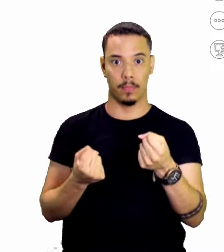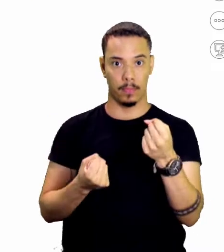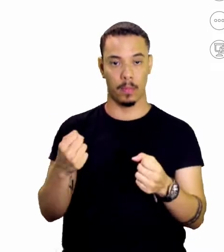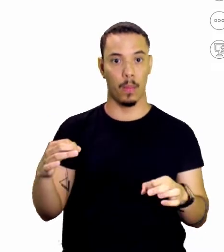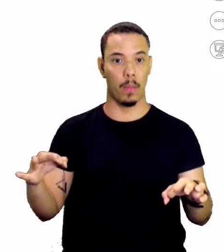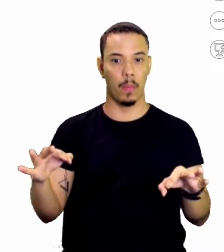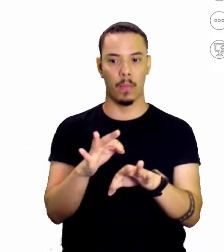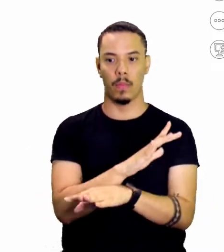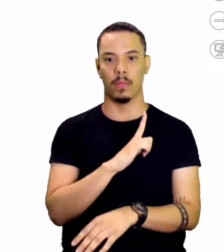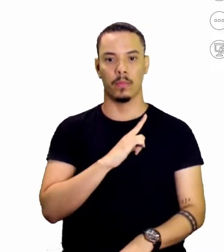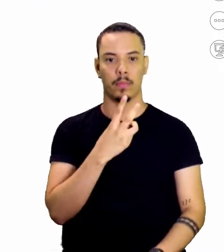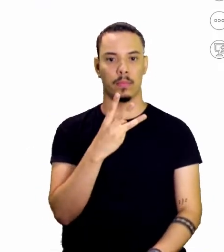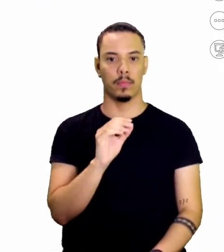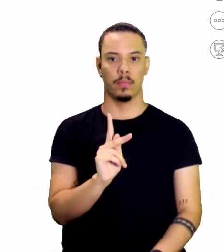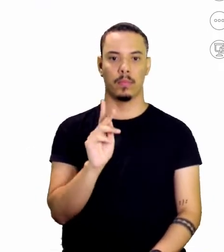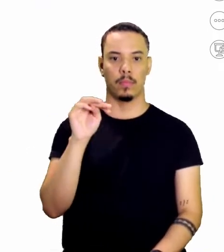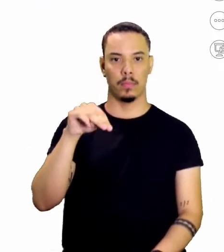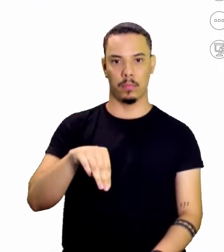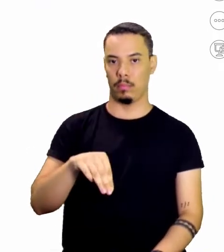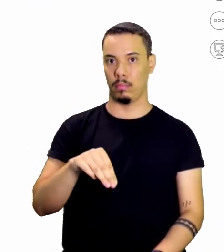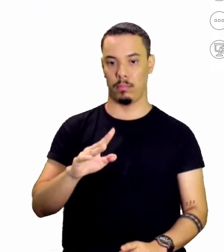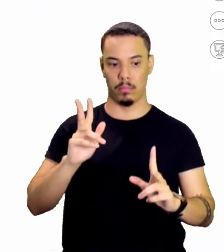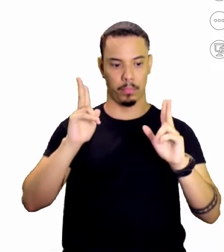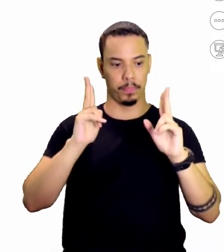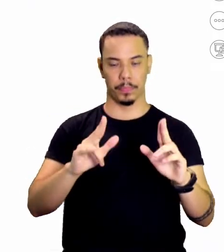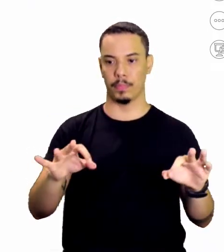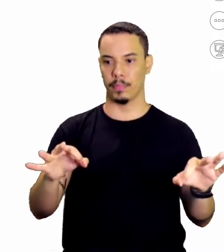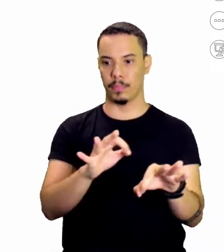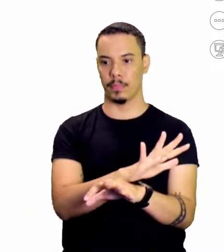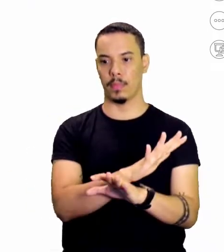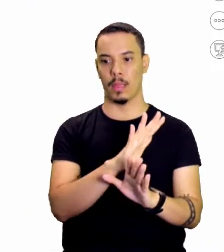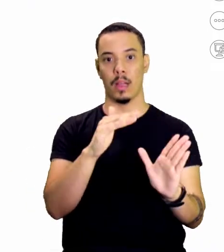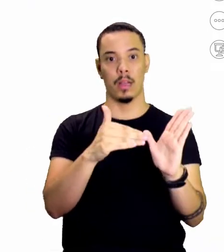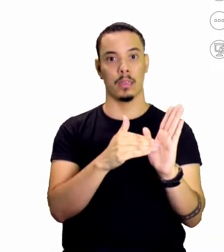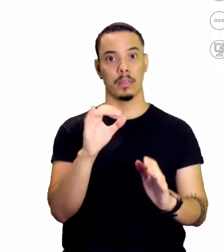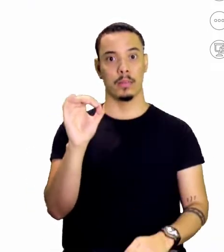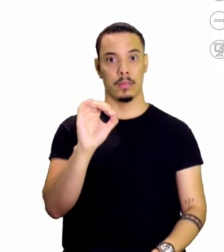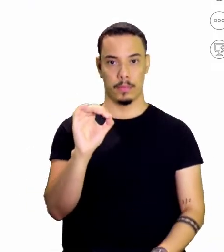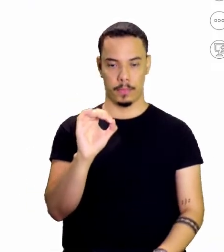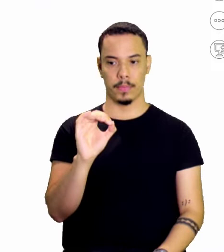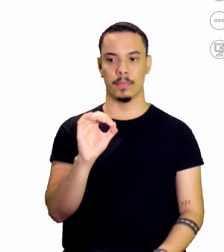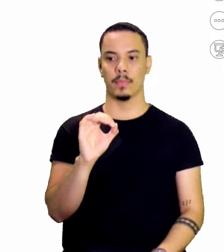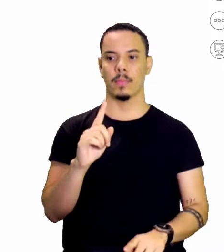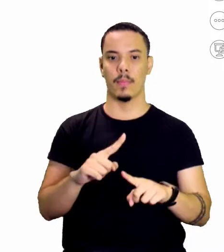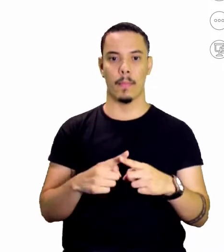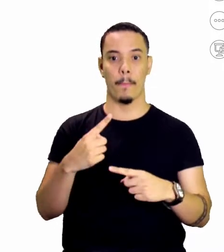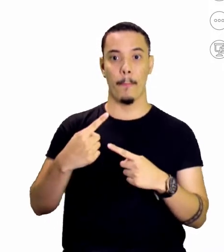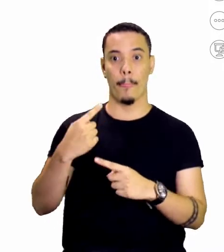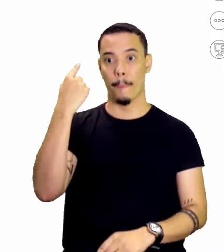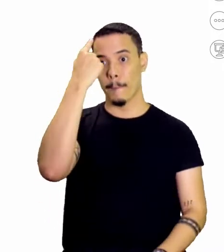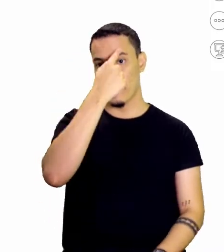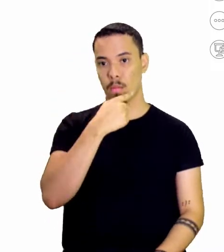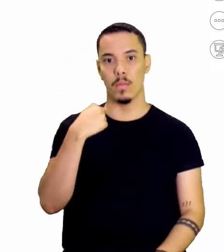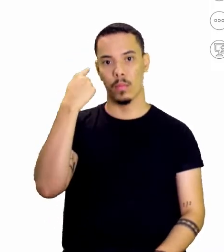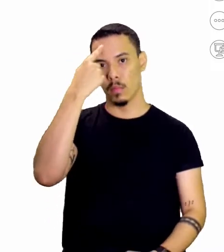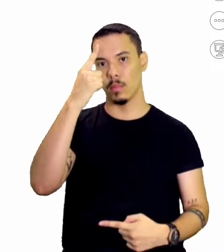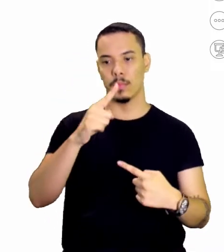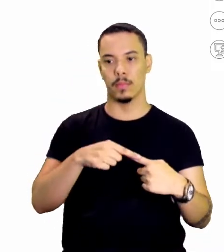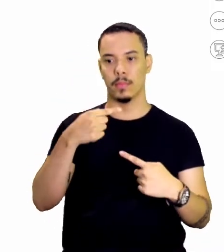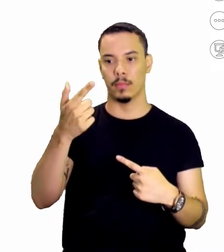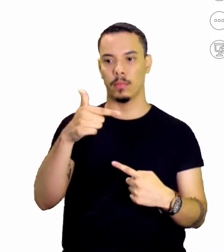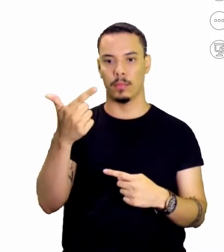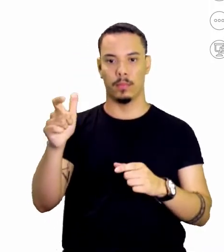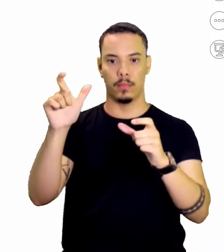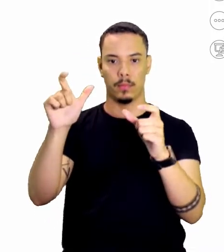ele estava 30 km de um ponto que eu considero 00 é uma hora depois já estava em outro lugar